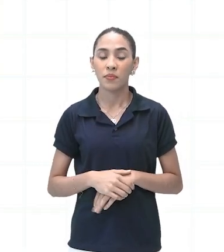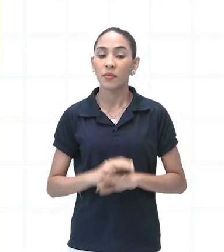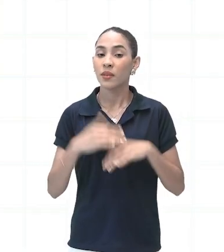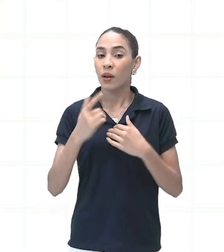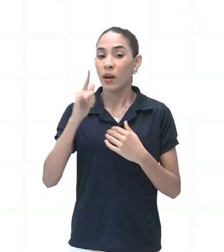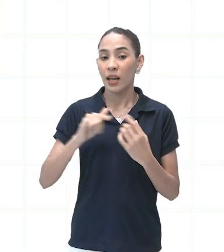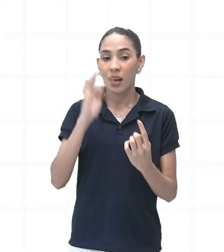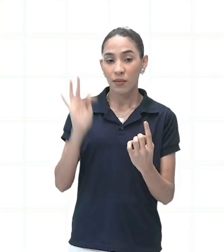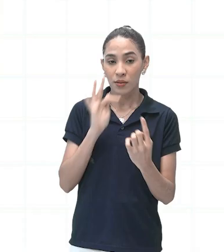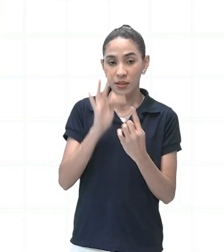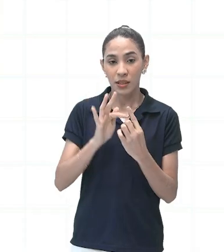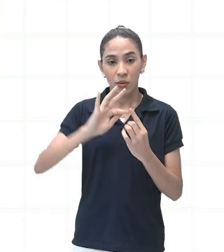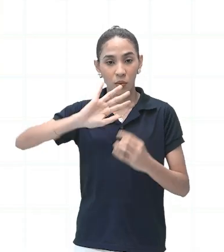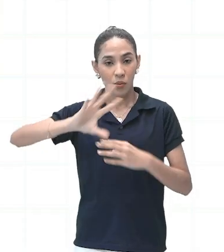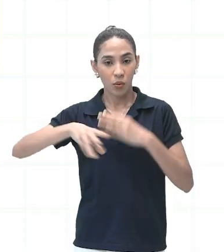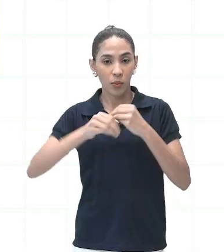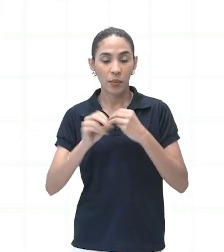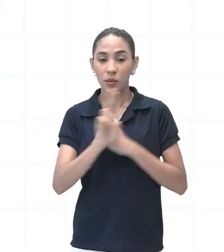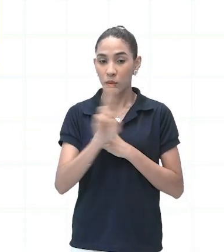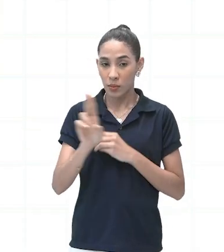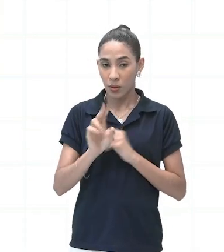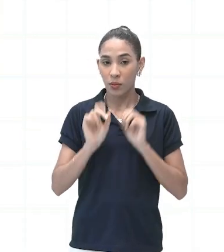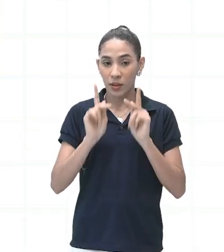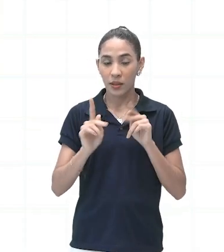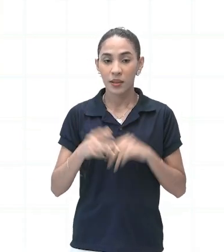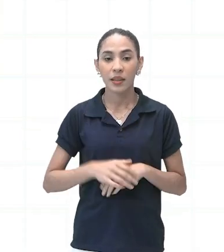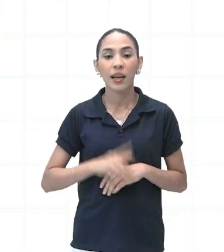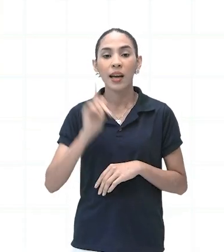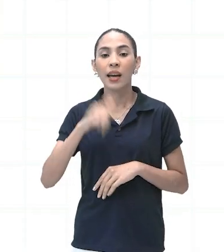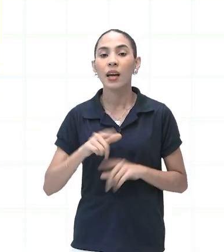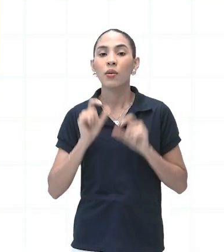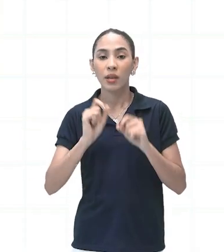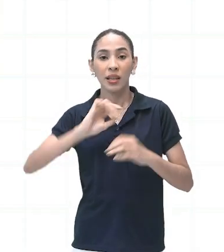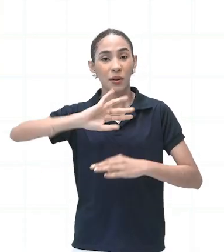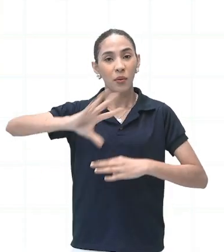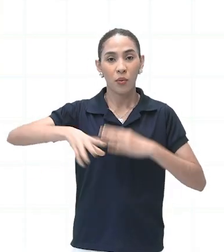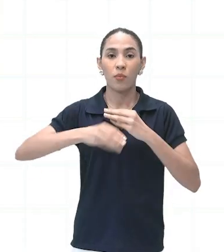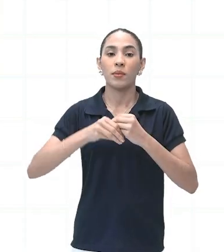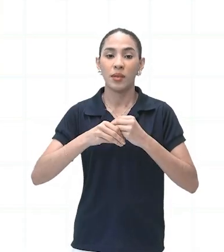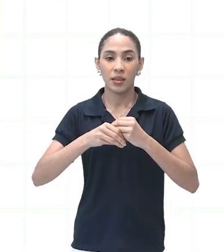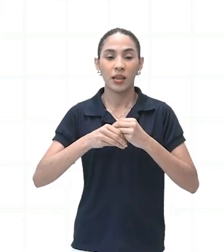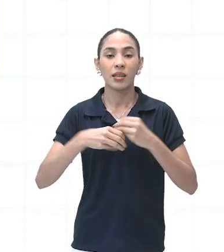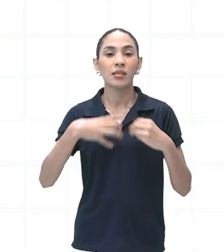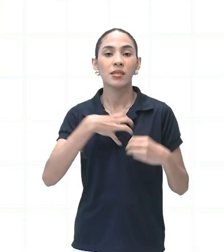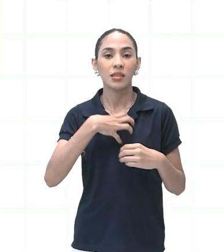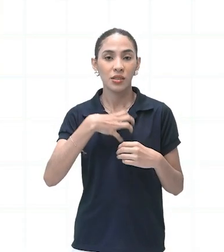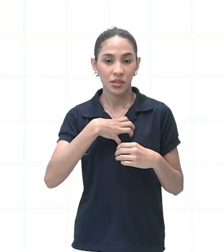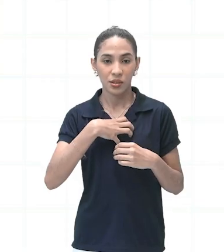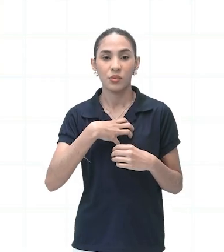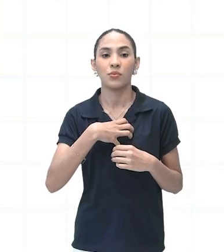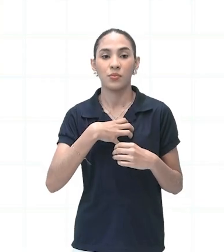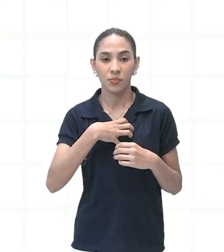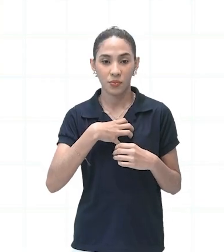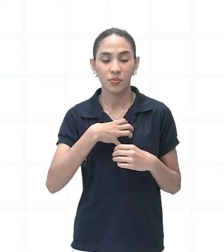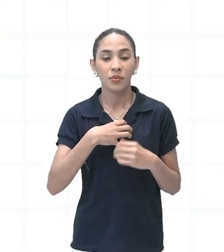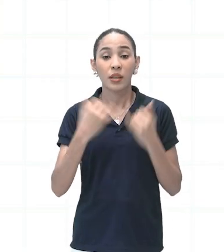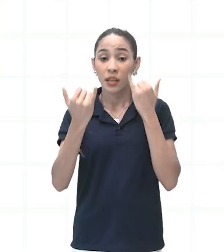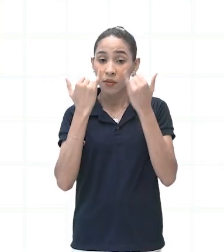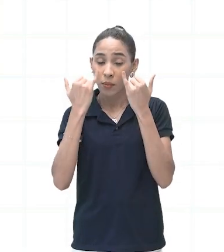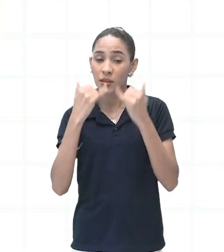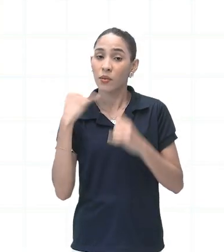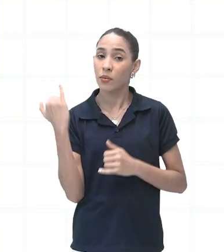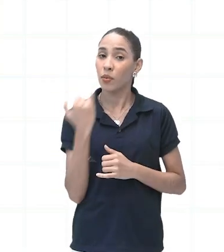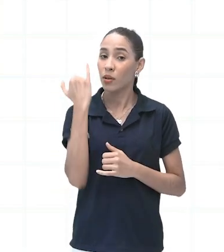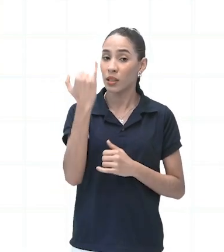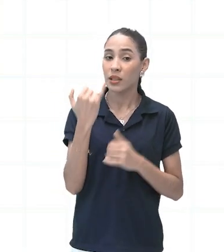é a função do complemento nominal, tá bom, pessoal? É justamente complementar sentidos. Uma informação